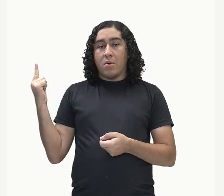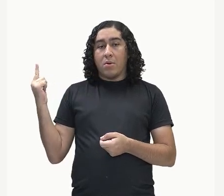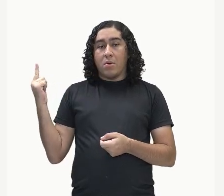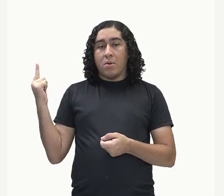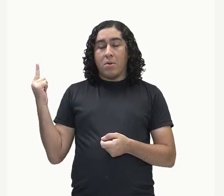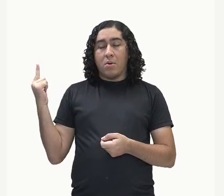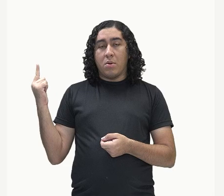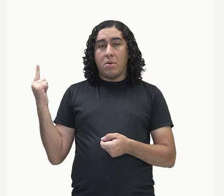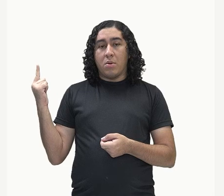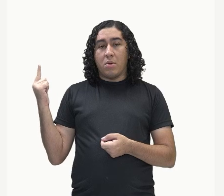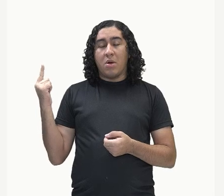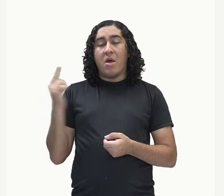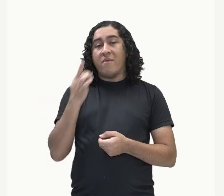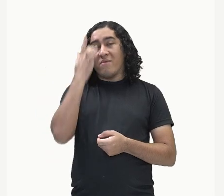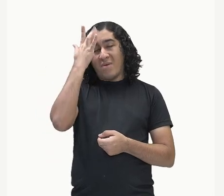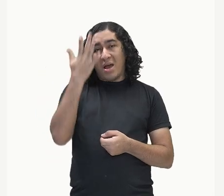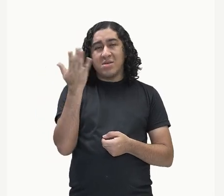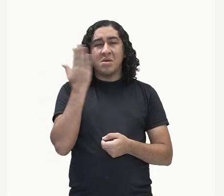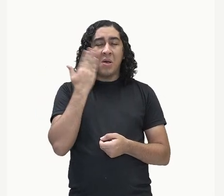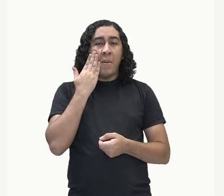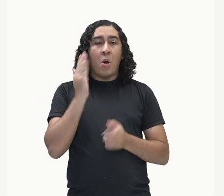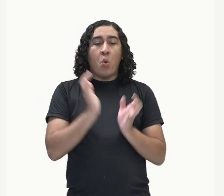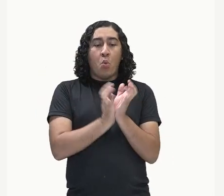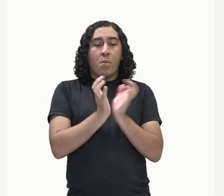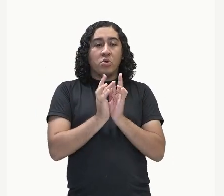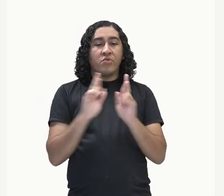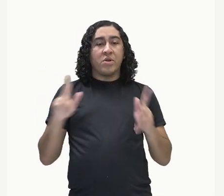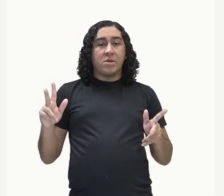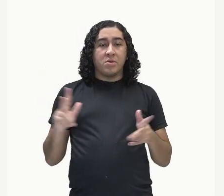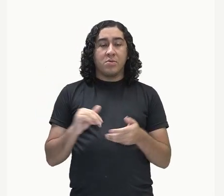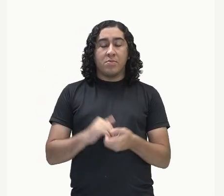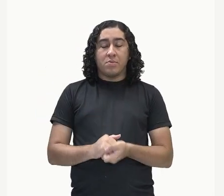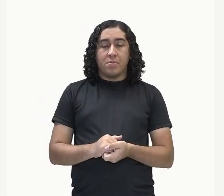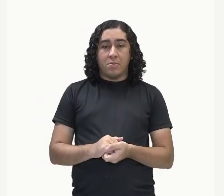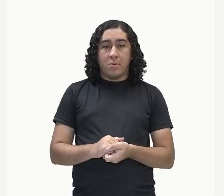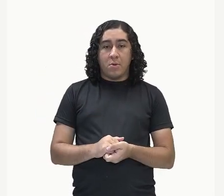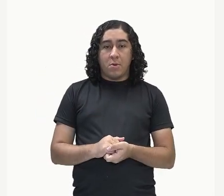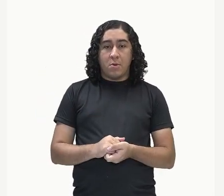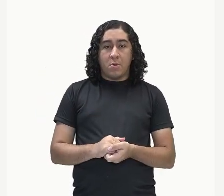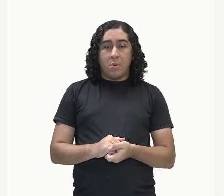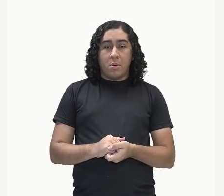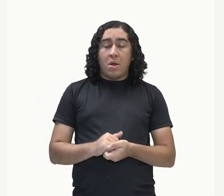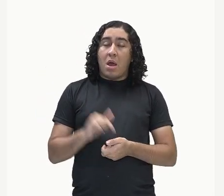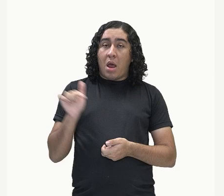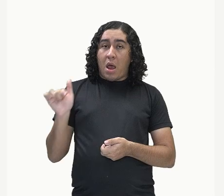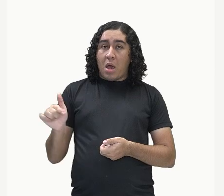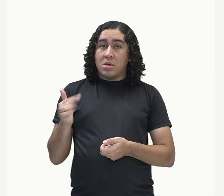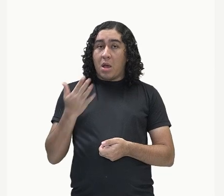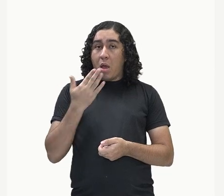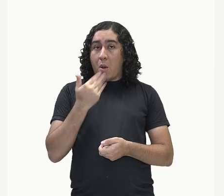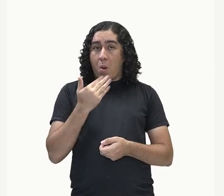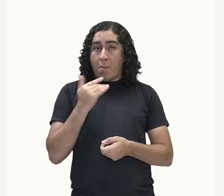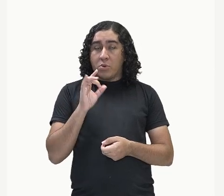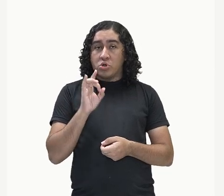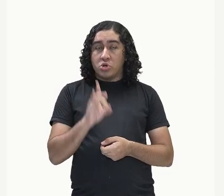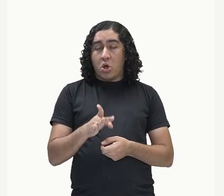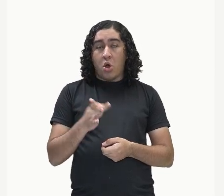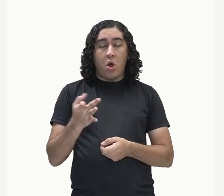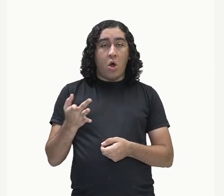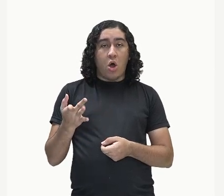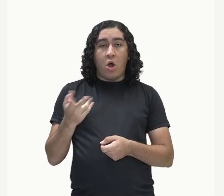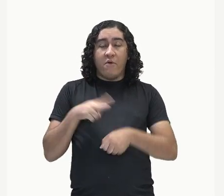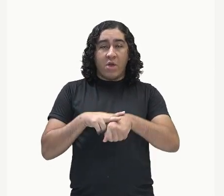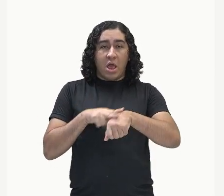gente diferenciar um grupo do outro. Nesse caso, essas espécies elas são herbívoras, né? Diferente do grupo anterior que a gente